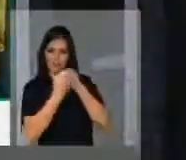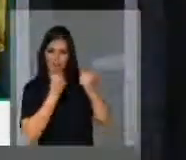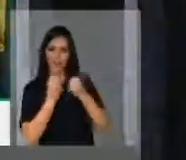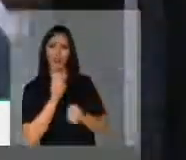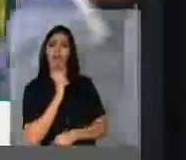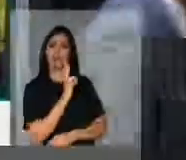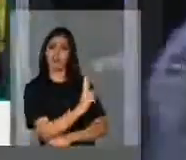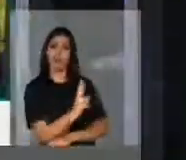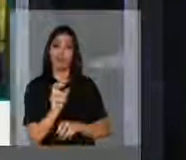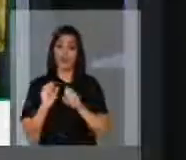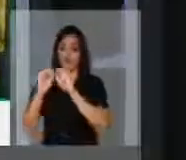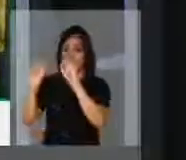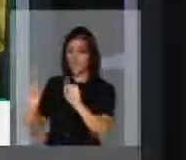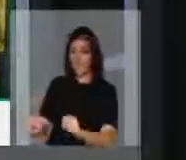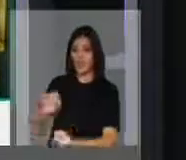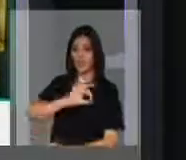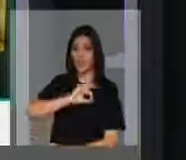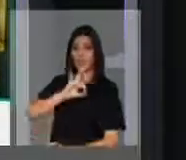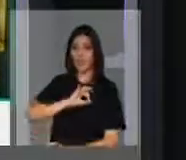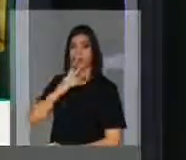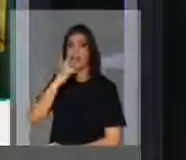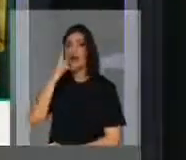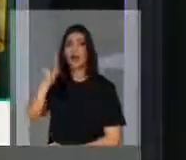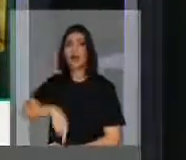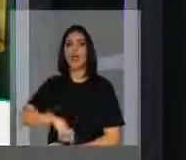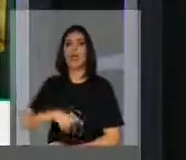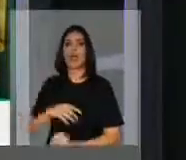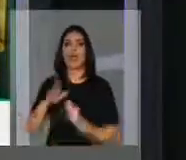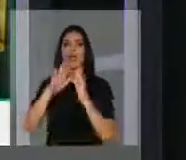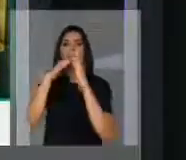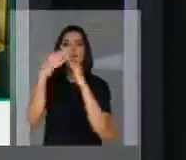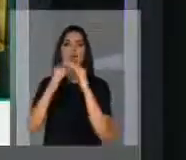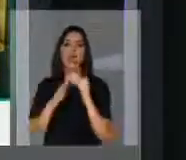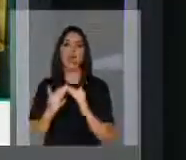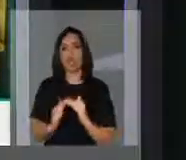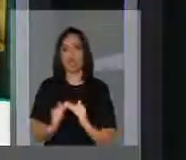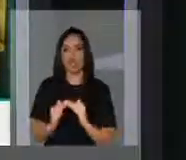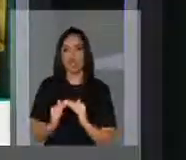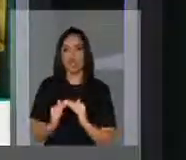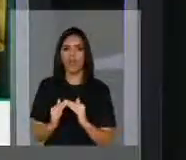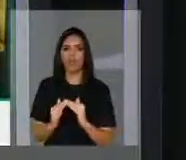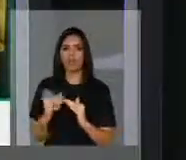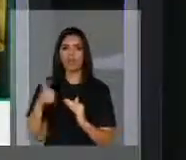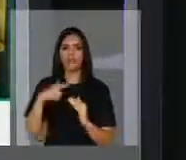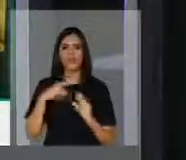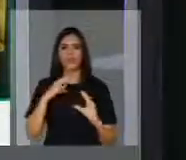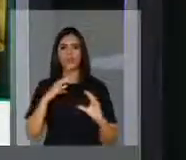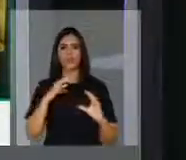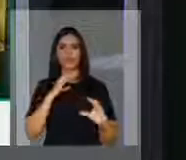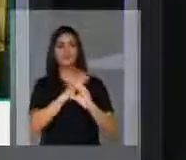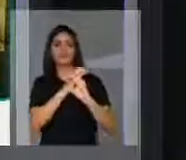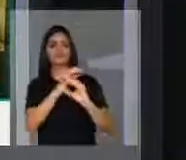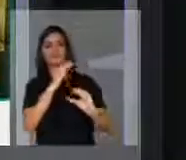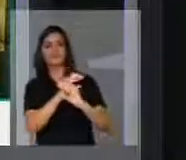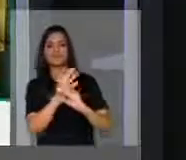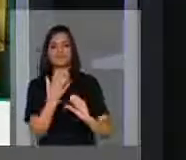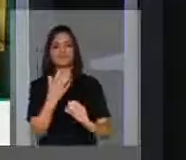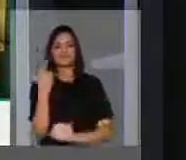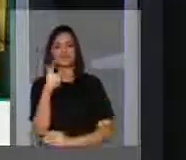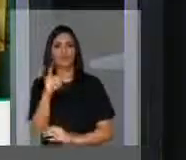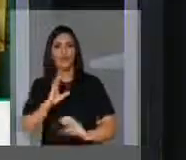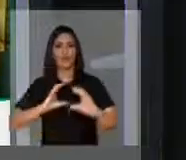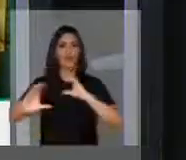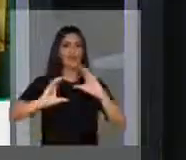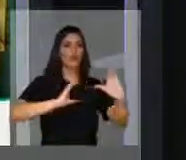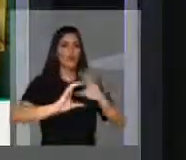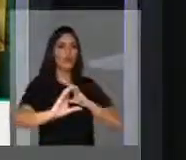policial brasileiro hoje funciona como uma torre de Babel. Ninguém se comunica com ninguém. E as